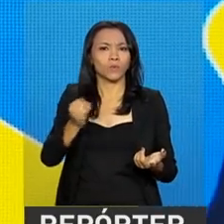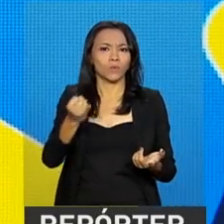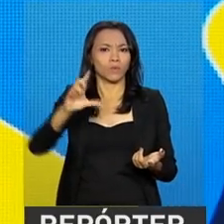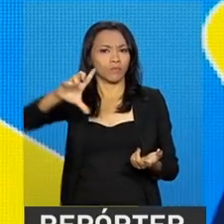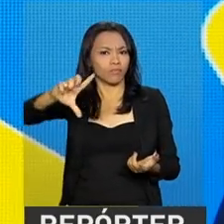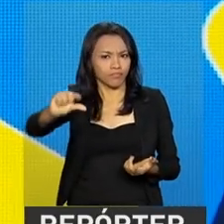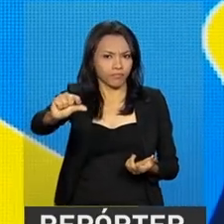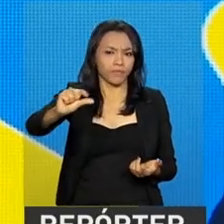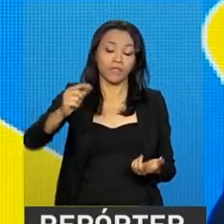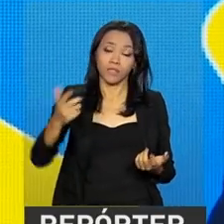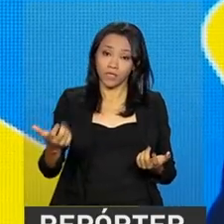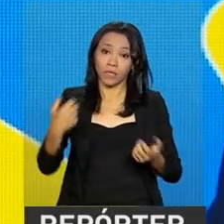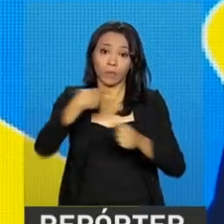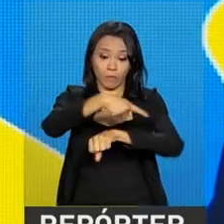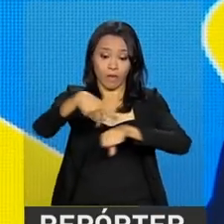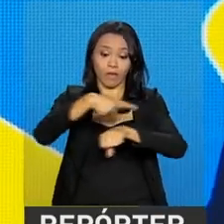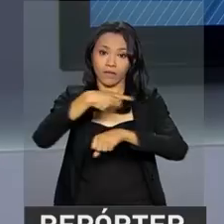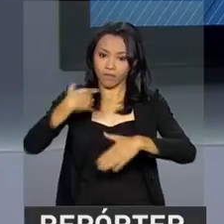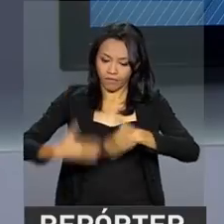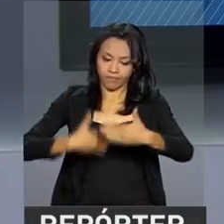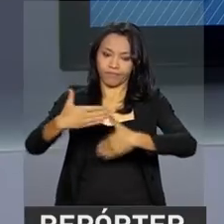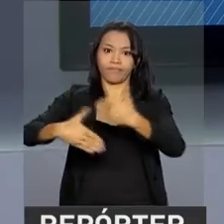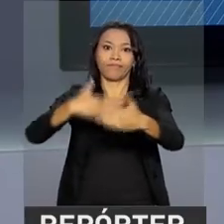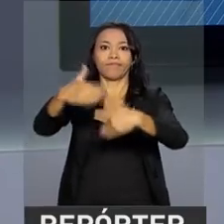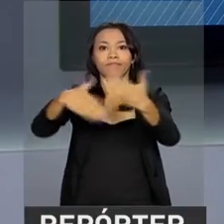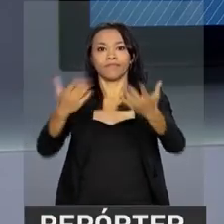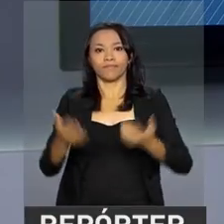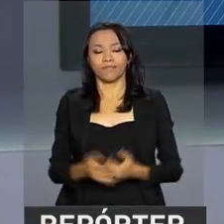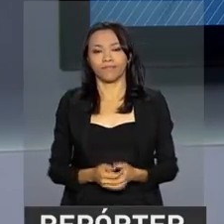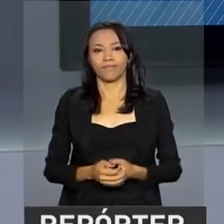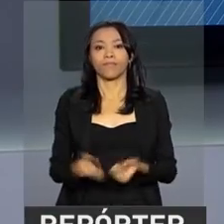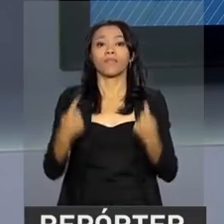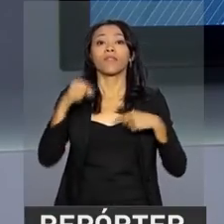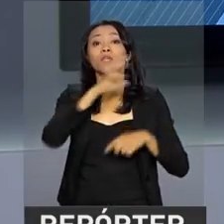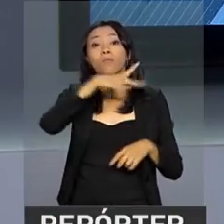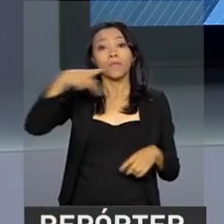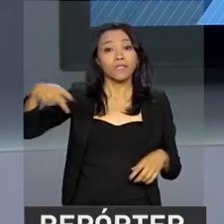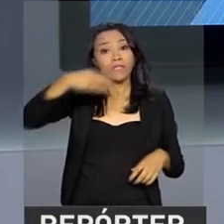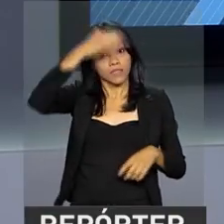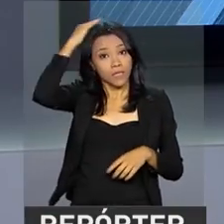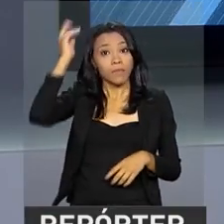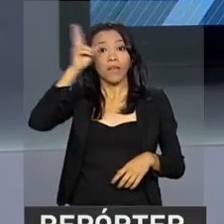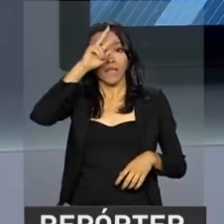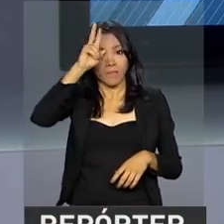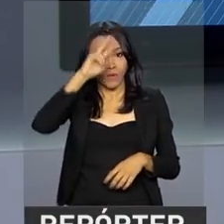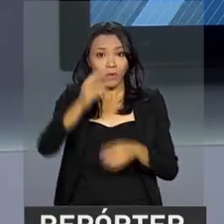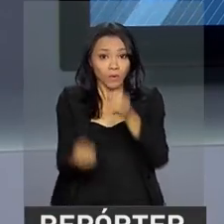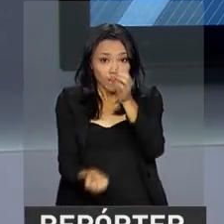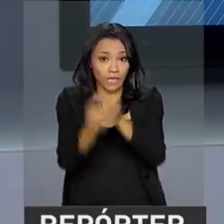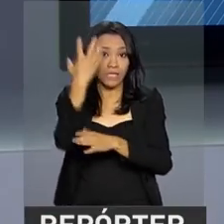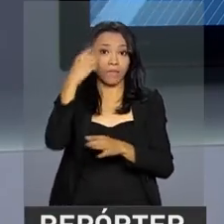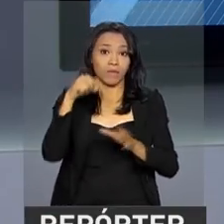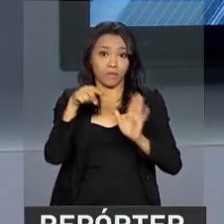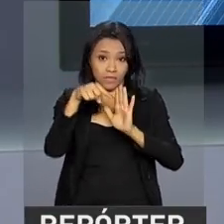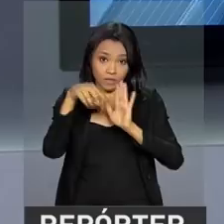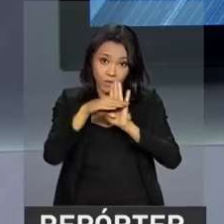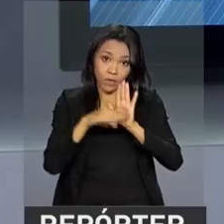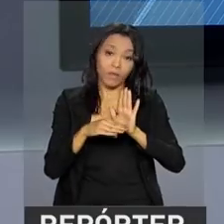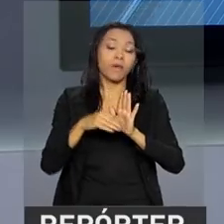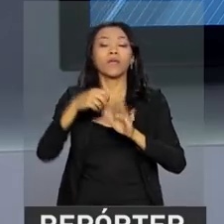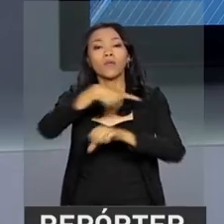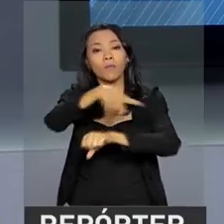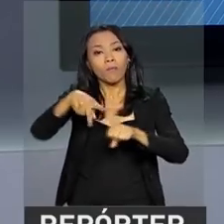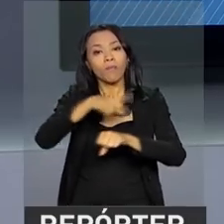o brasil com isso crescer mais ainda o presidente michel temer lembrou durante o lançamento do programa que o país vai